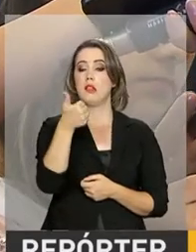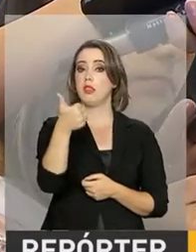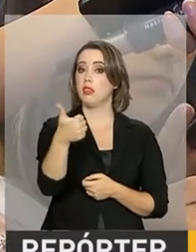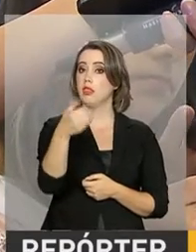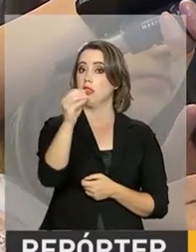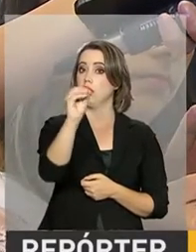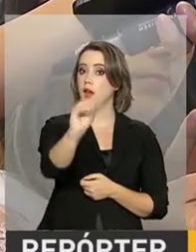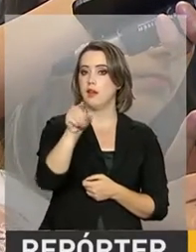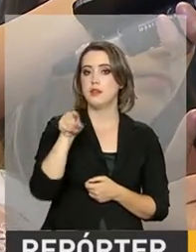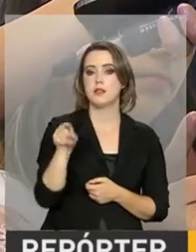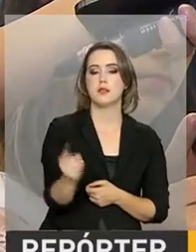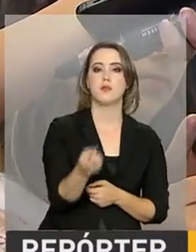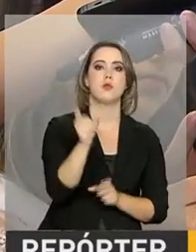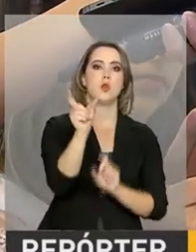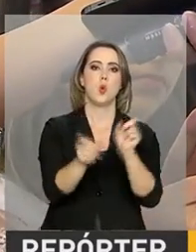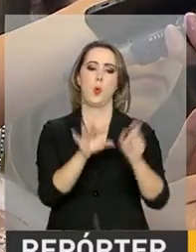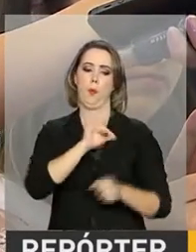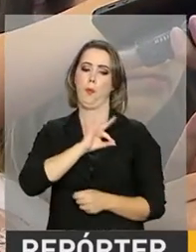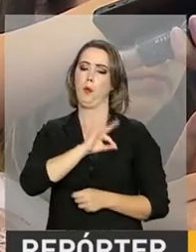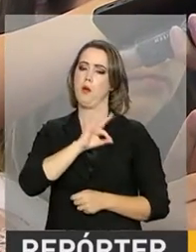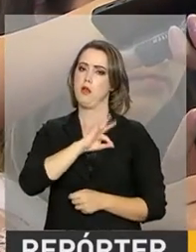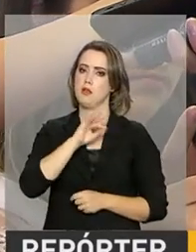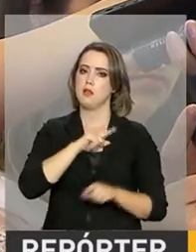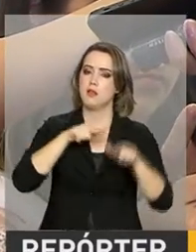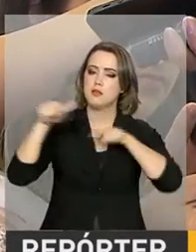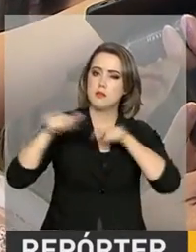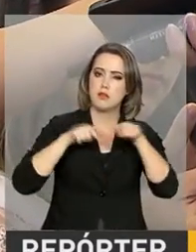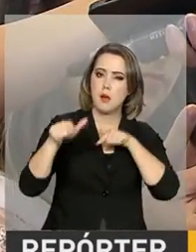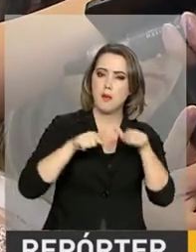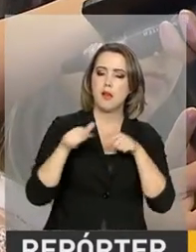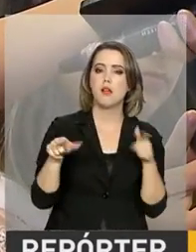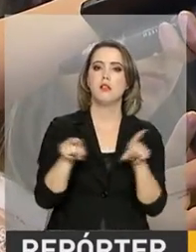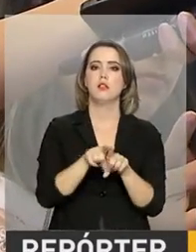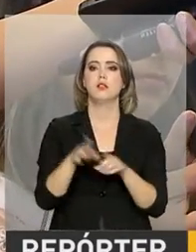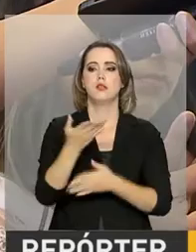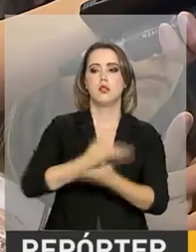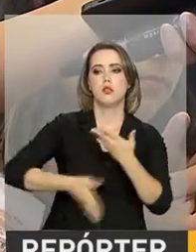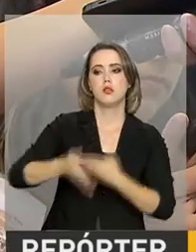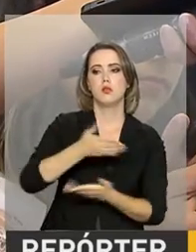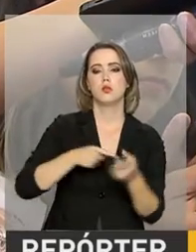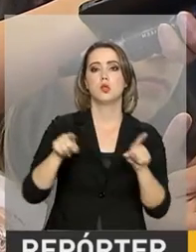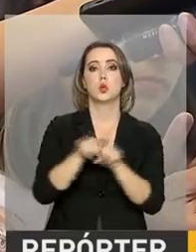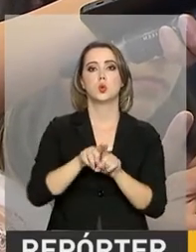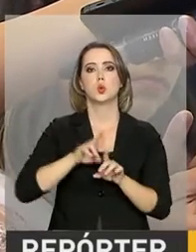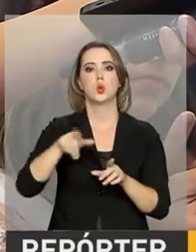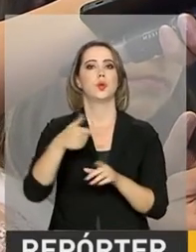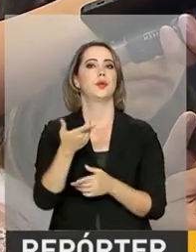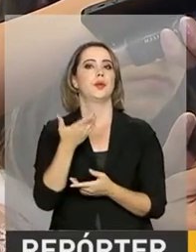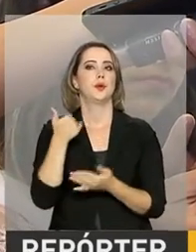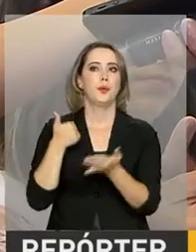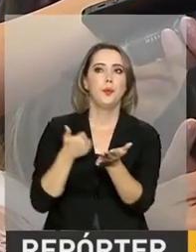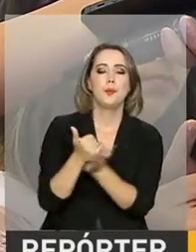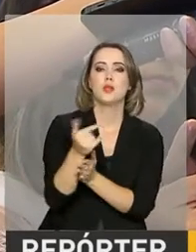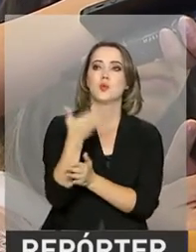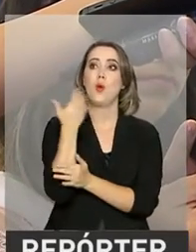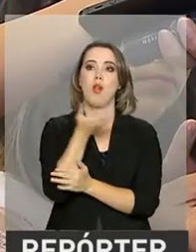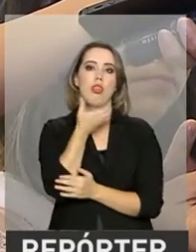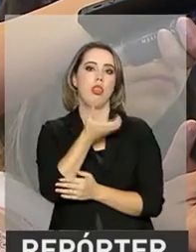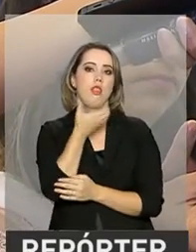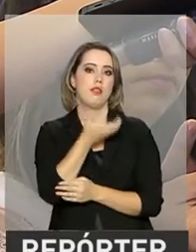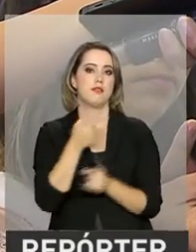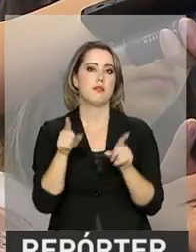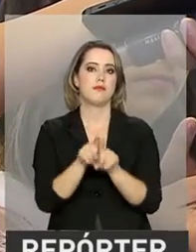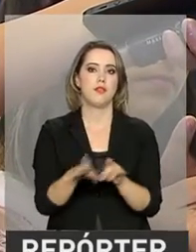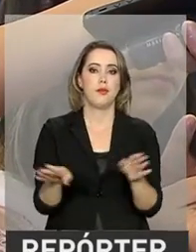durantes 63 dias de operação que envolveu em natal ano novo carnaval que são as operações de